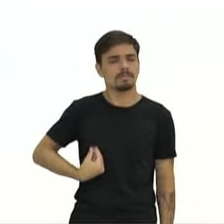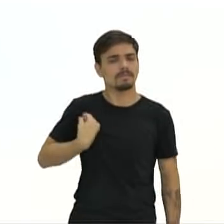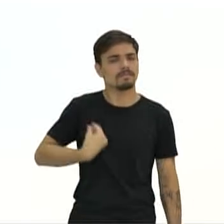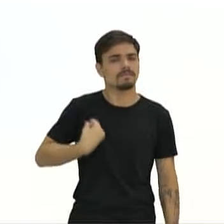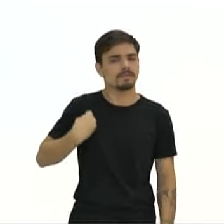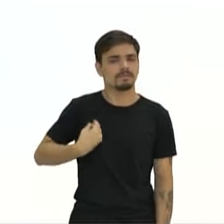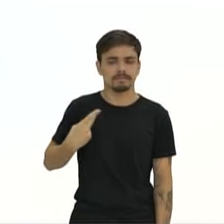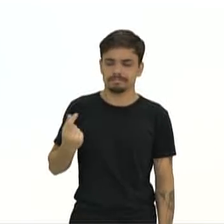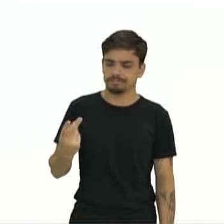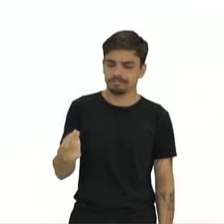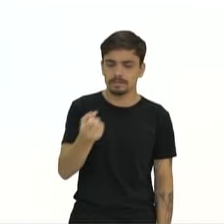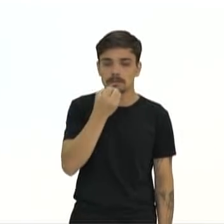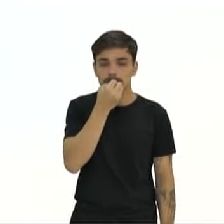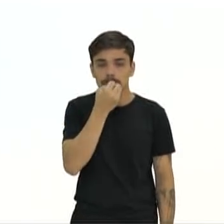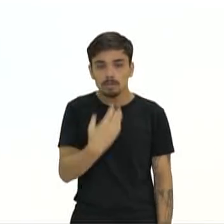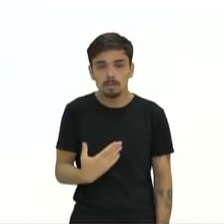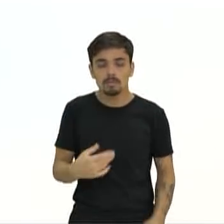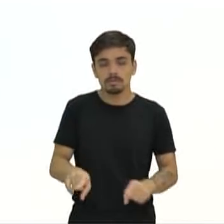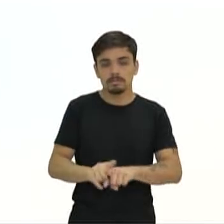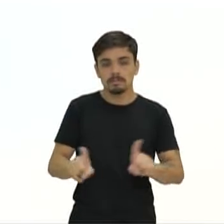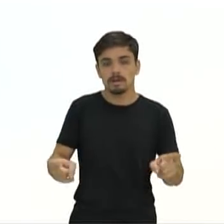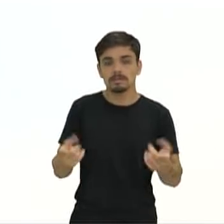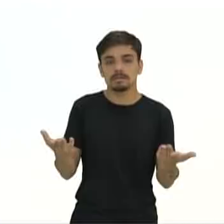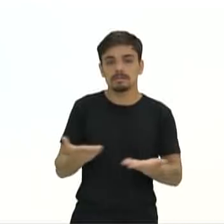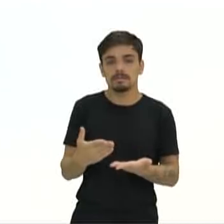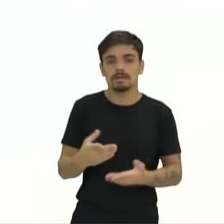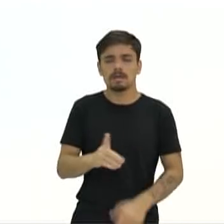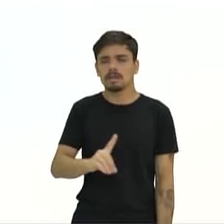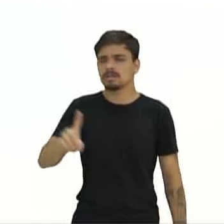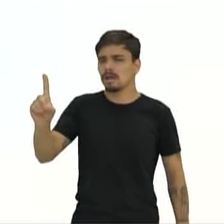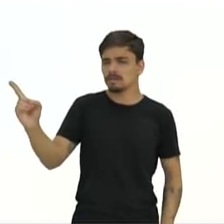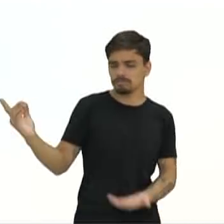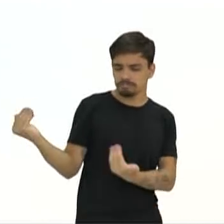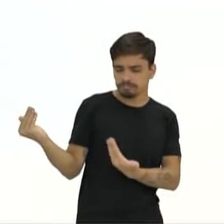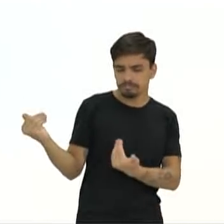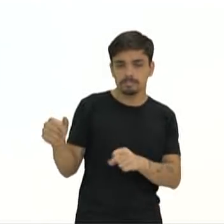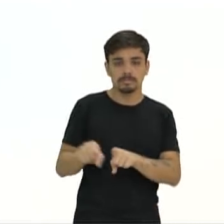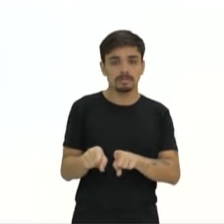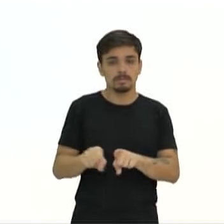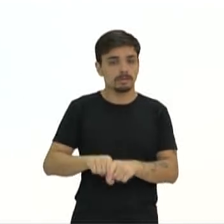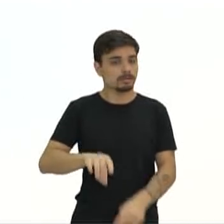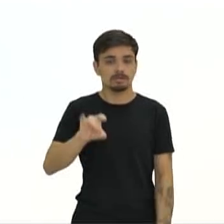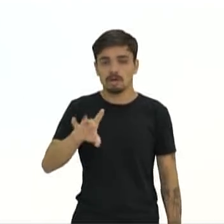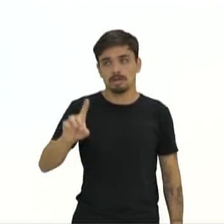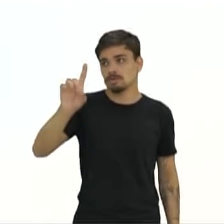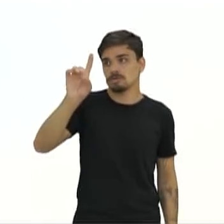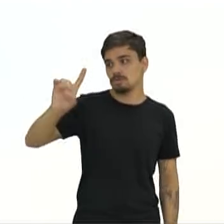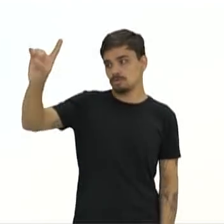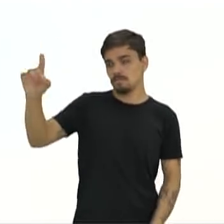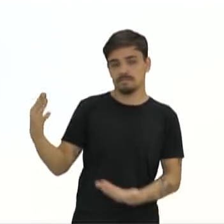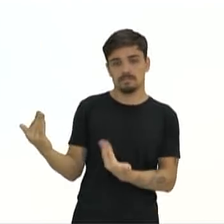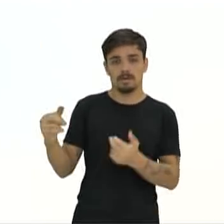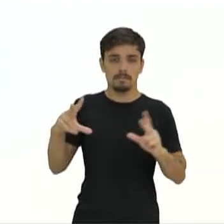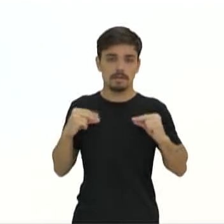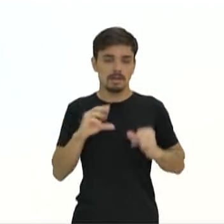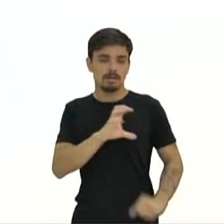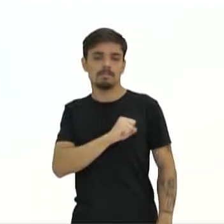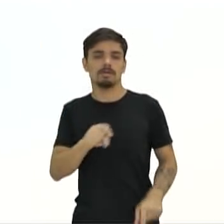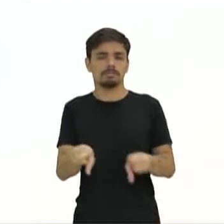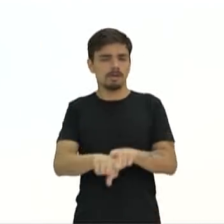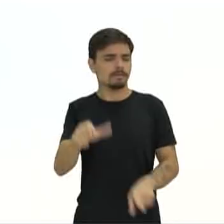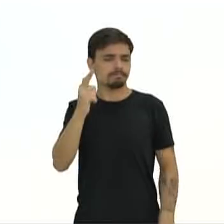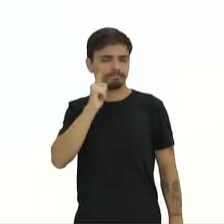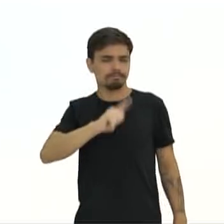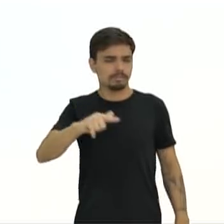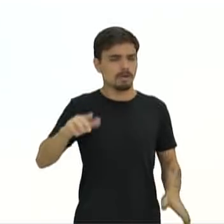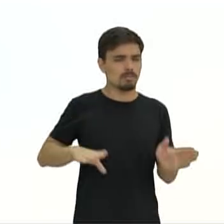boa qualidade, mas no atual endeusamento da juventude, como se só jovens merecessem amor, vitórias e